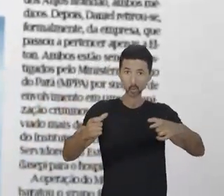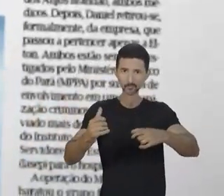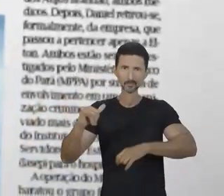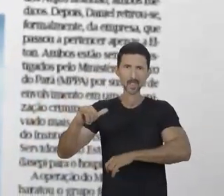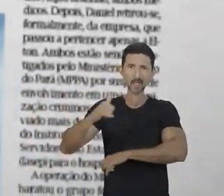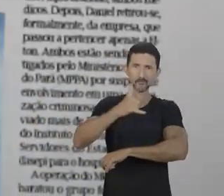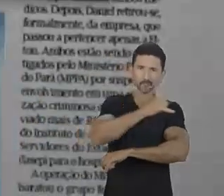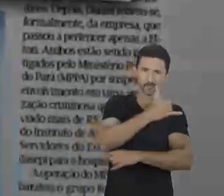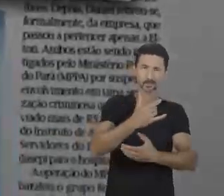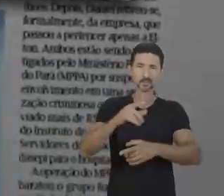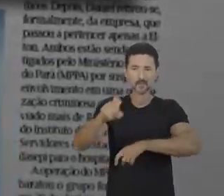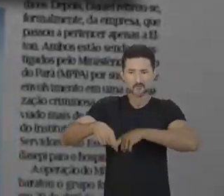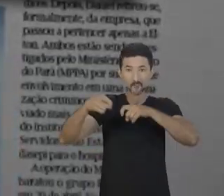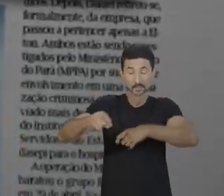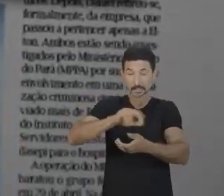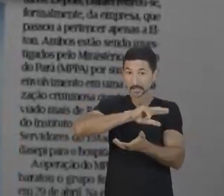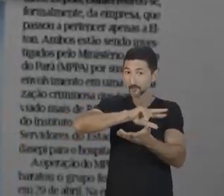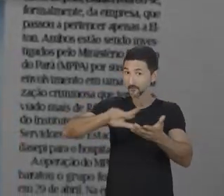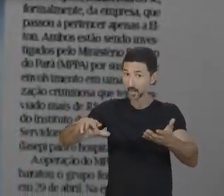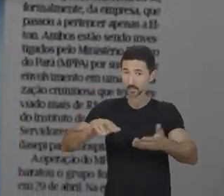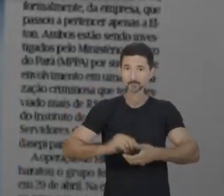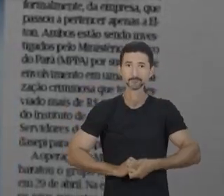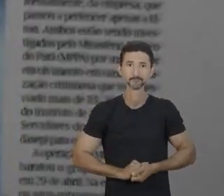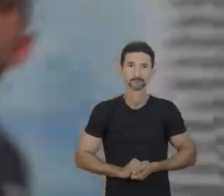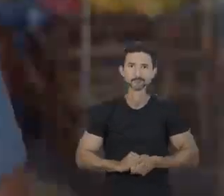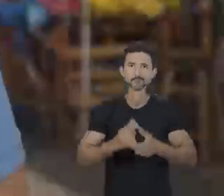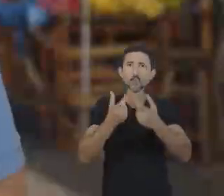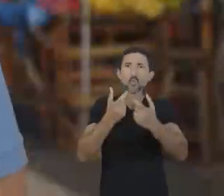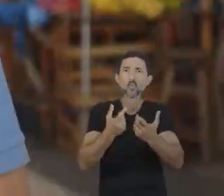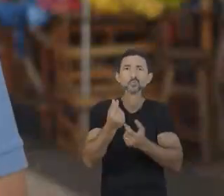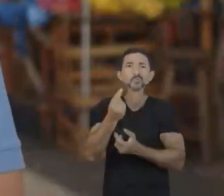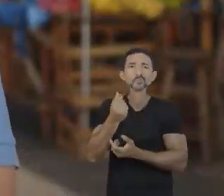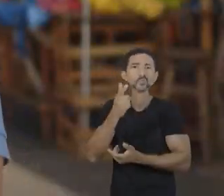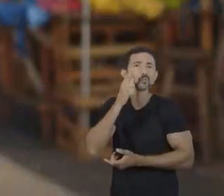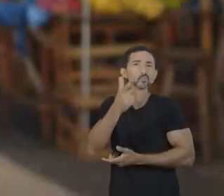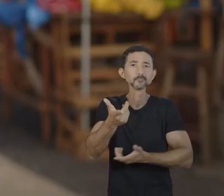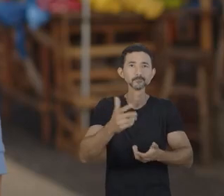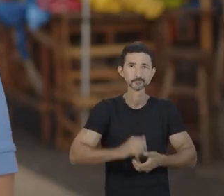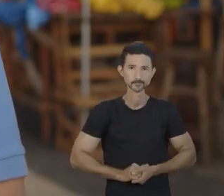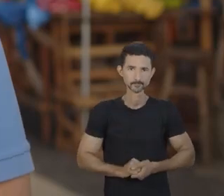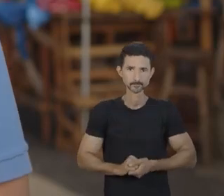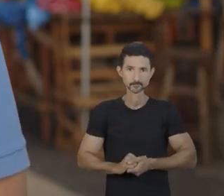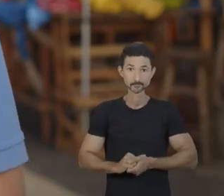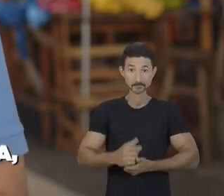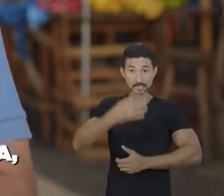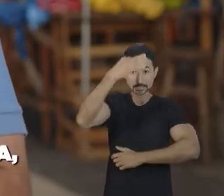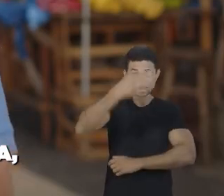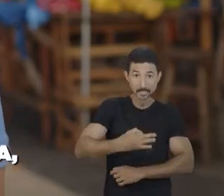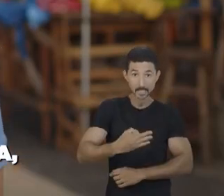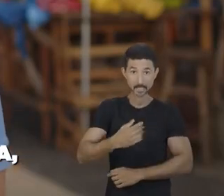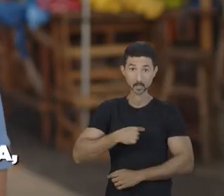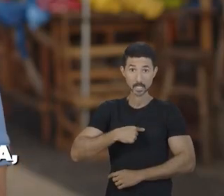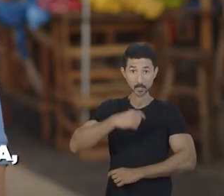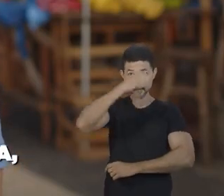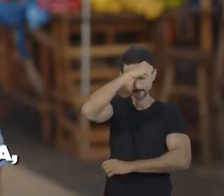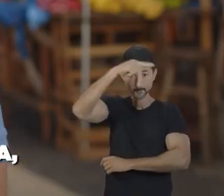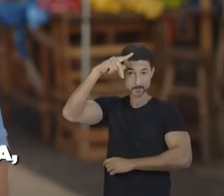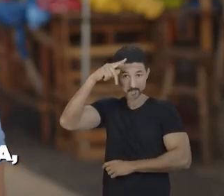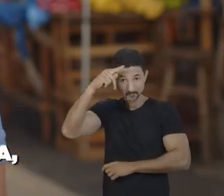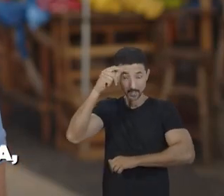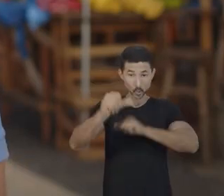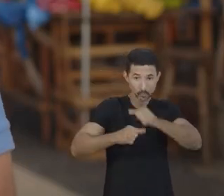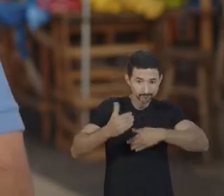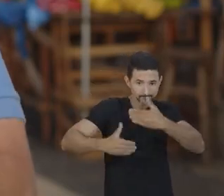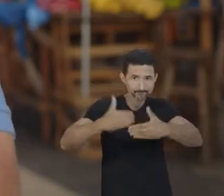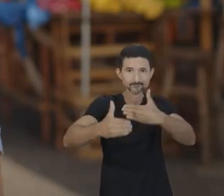só cresce. São vários aviões e fazenda no nome de laranja. De onde vem tanto dinheiro? Tenha certeza, comigo